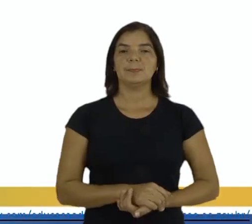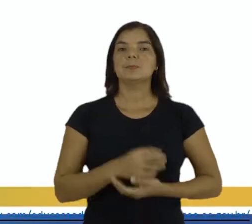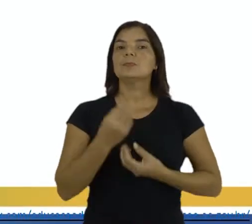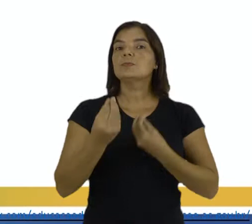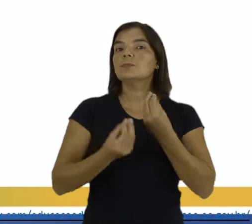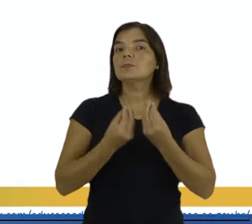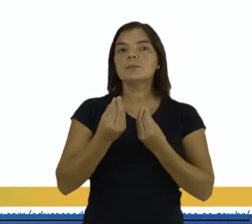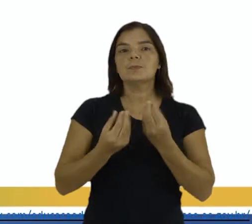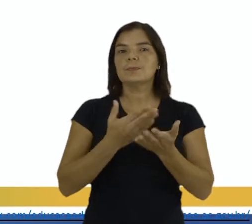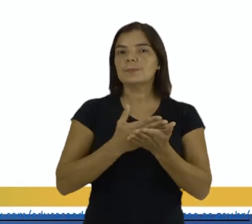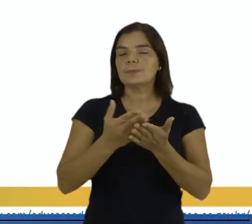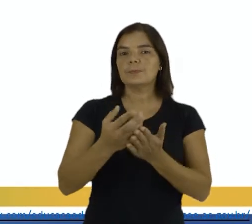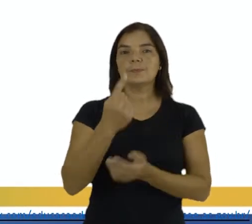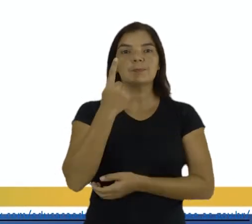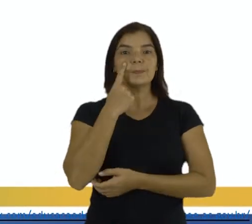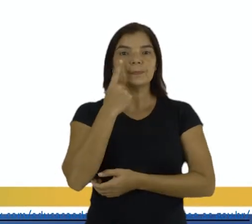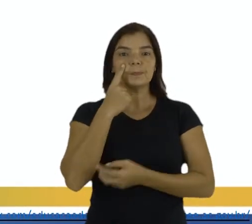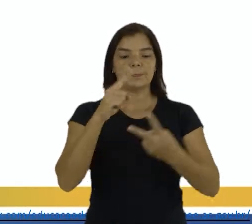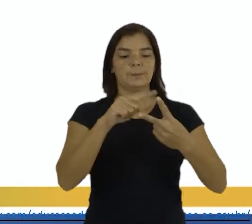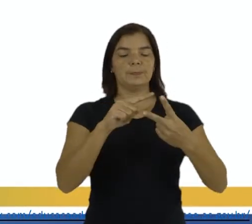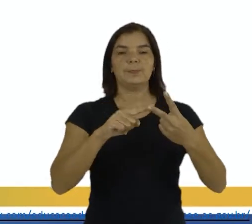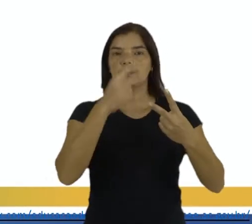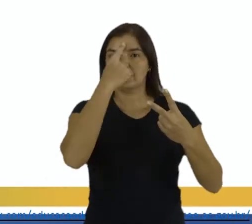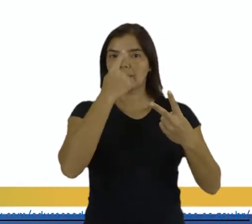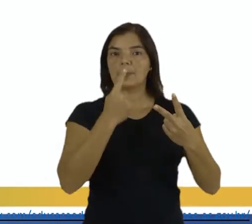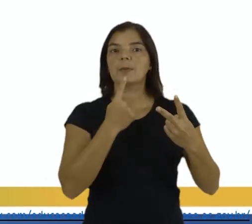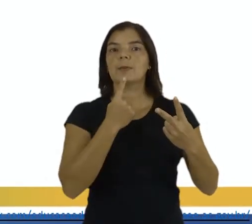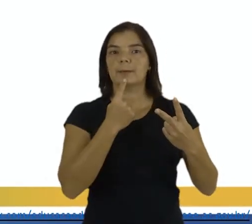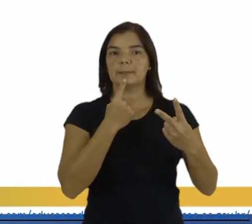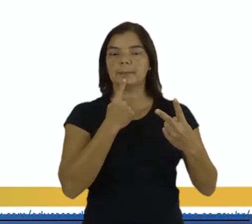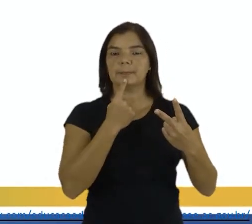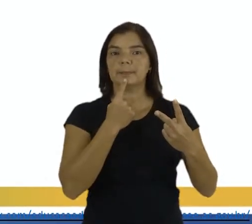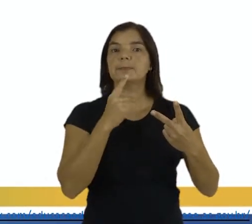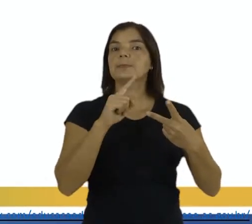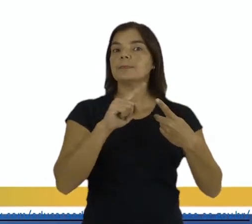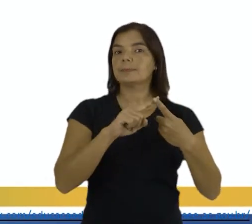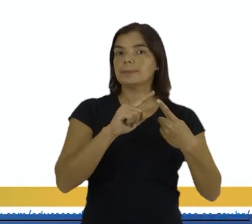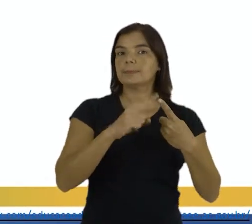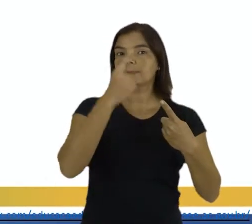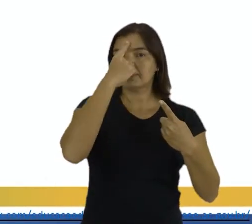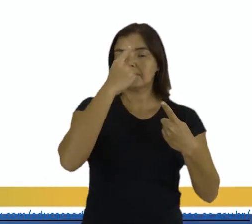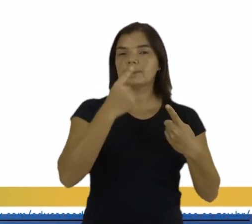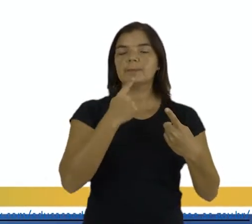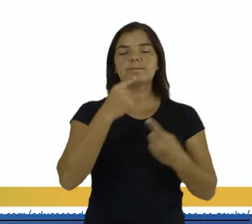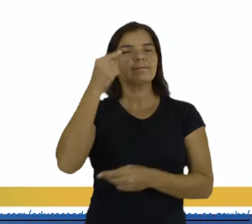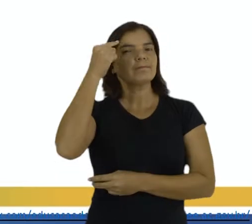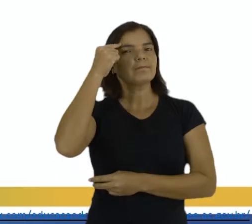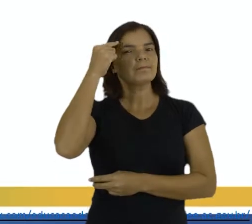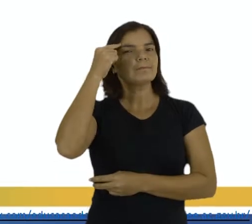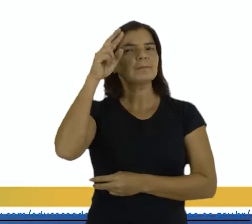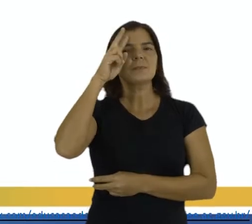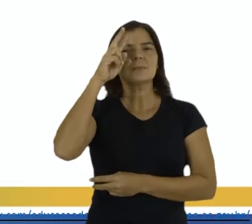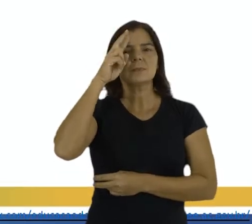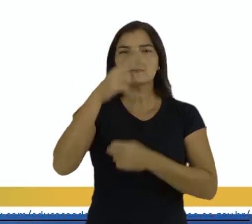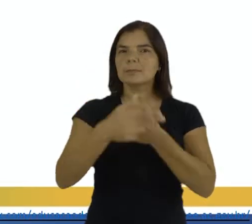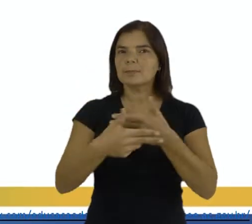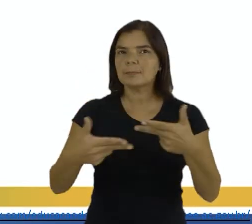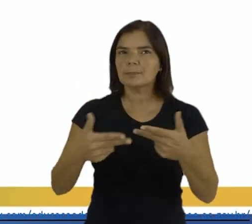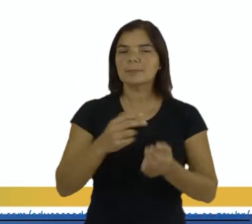Começando então, você vai olhar duas imagens. Olha só essa imagem e vê se você está pensando, está lembrando de alguma